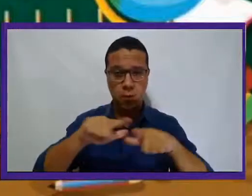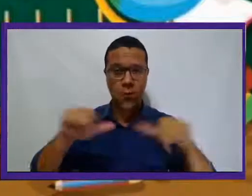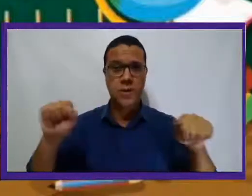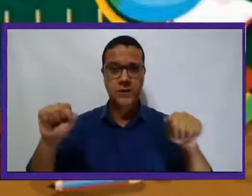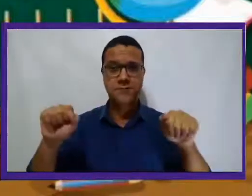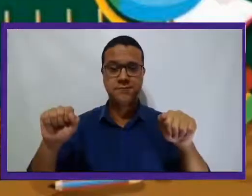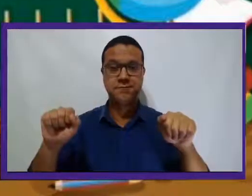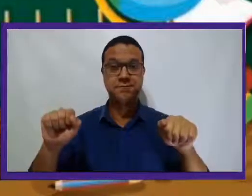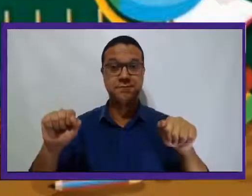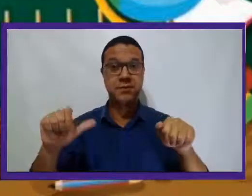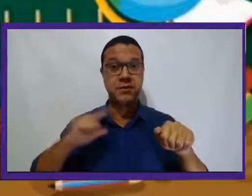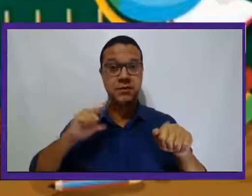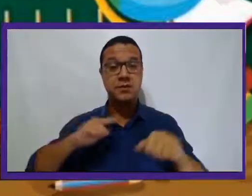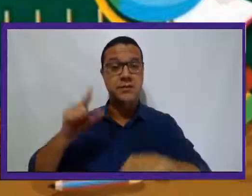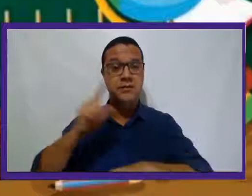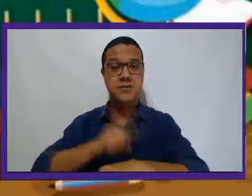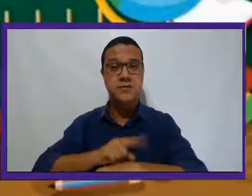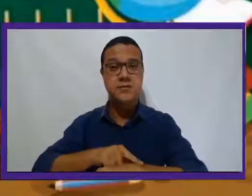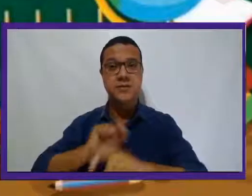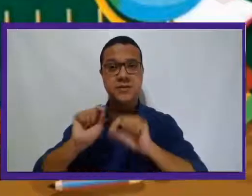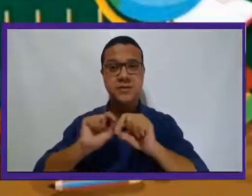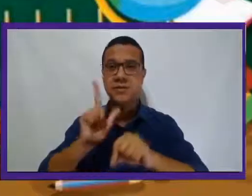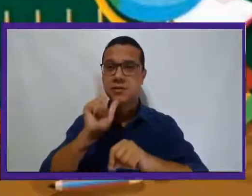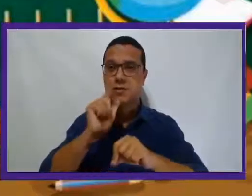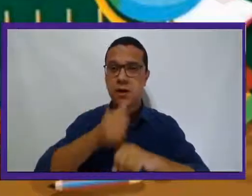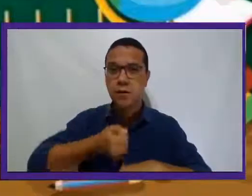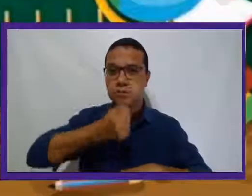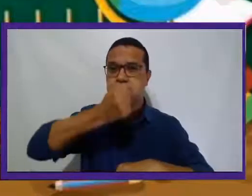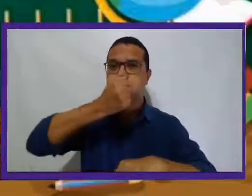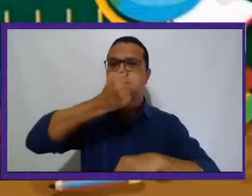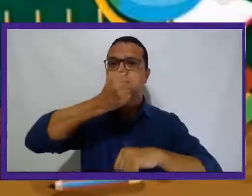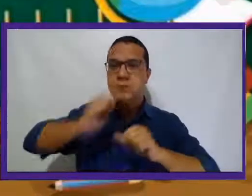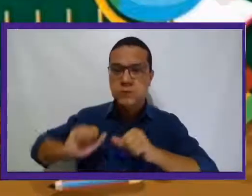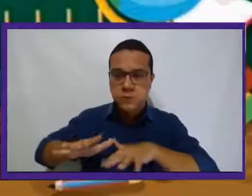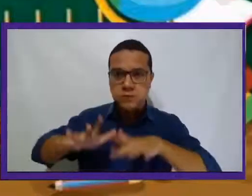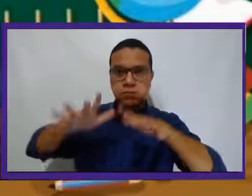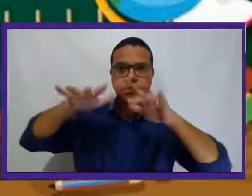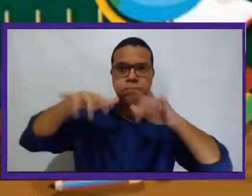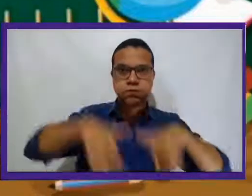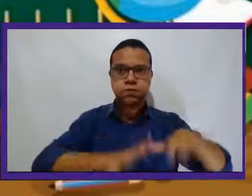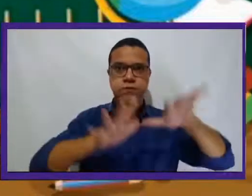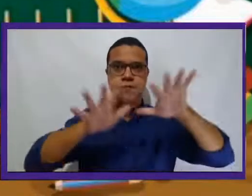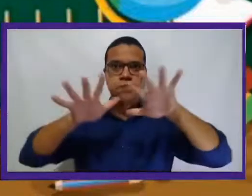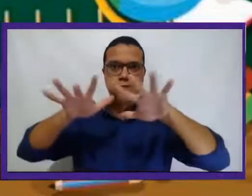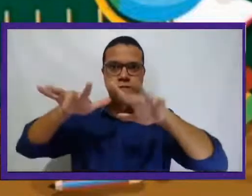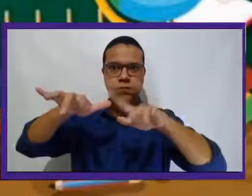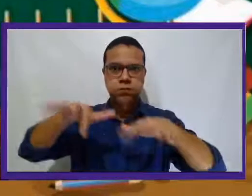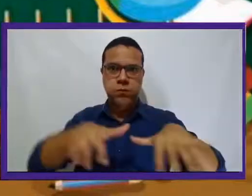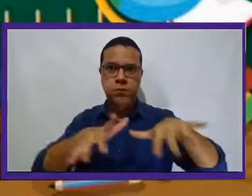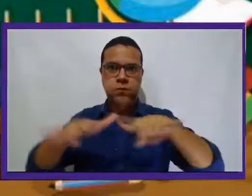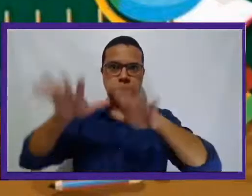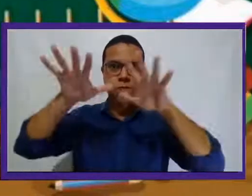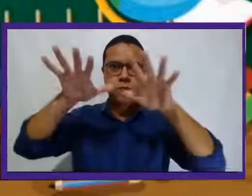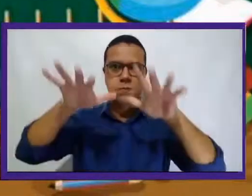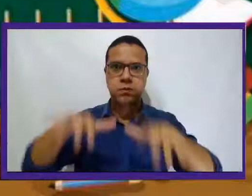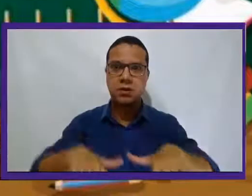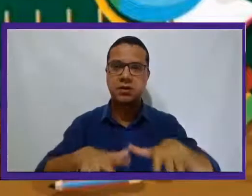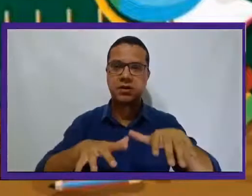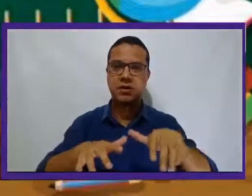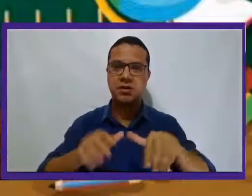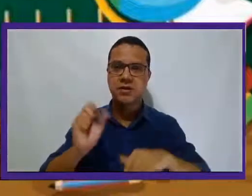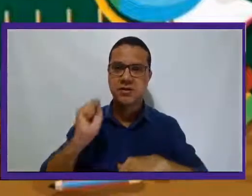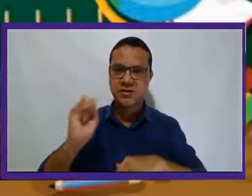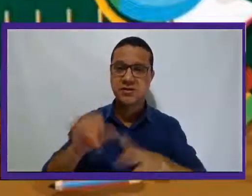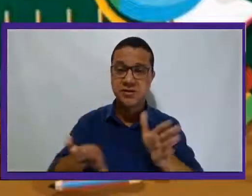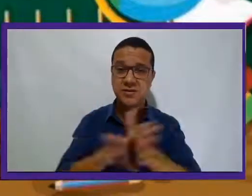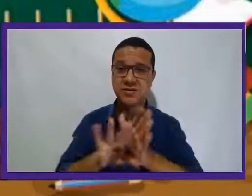seca E existem momentos Que a praia está cheia O mar está próximo Com ondas fortes Geralmente